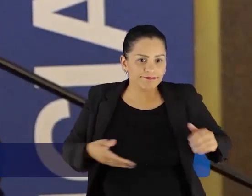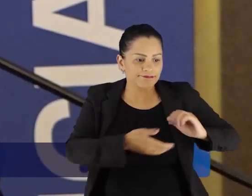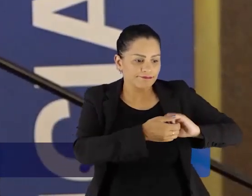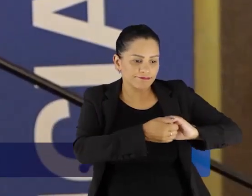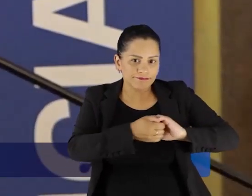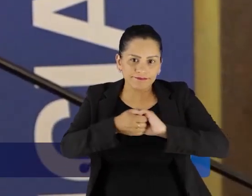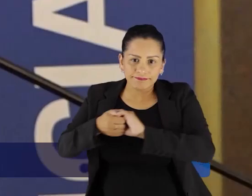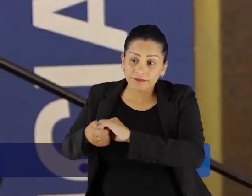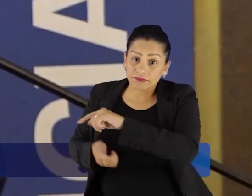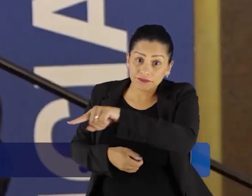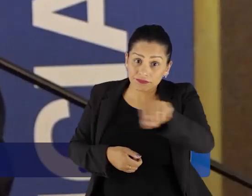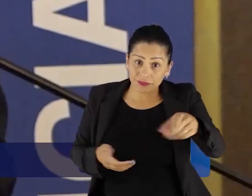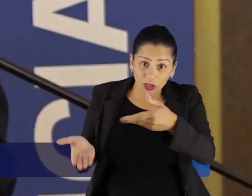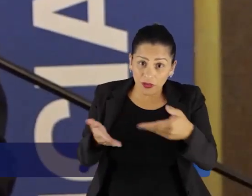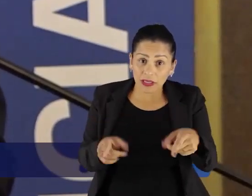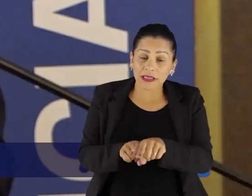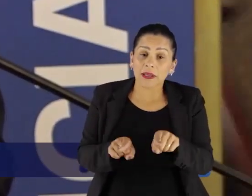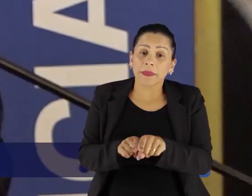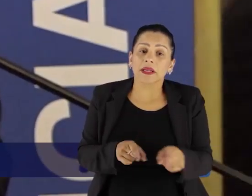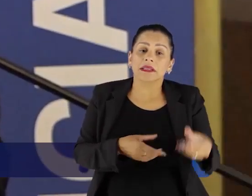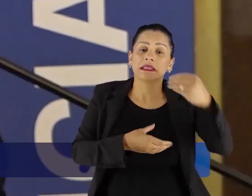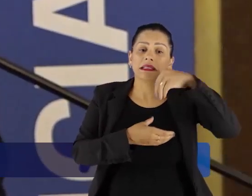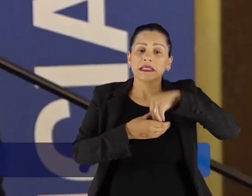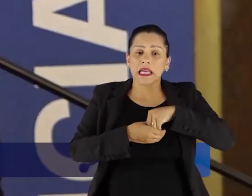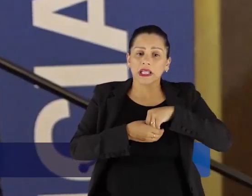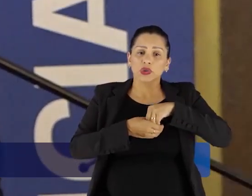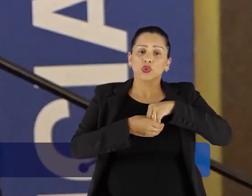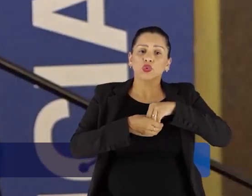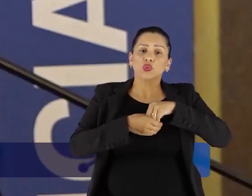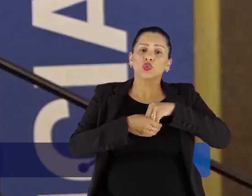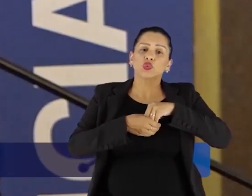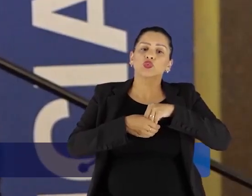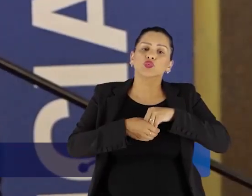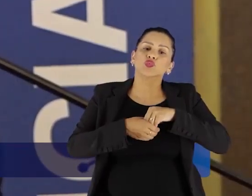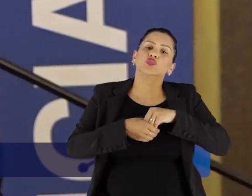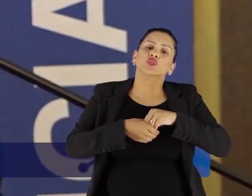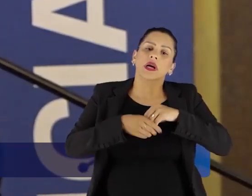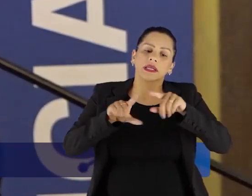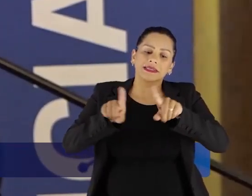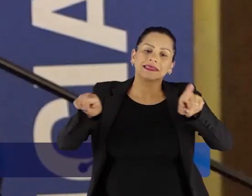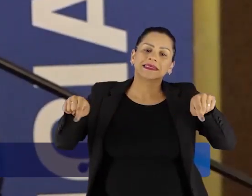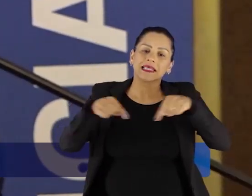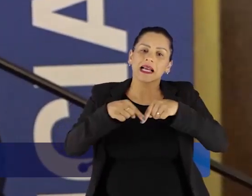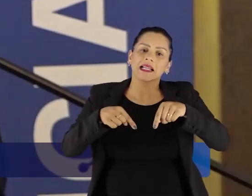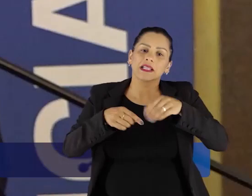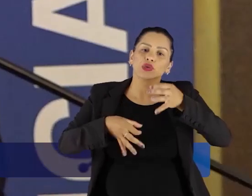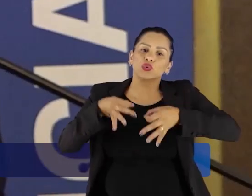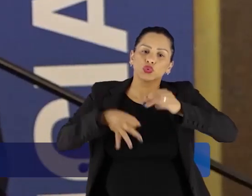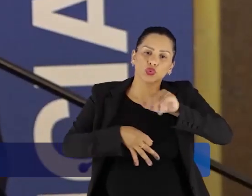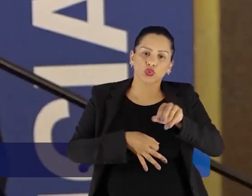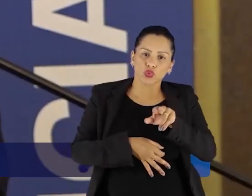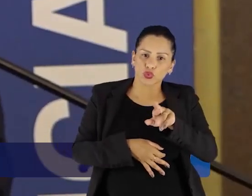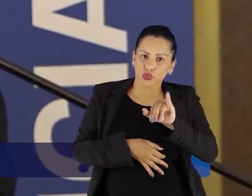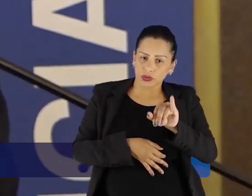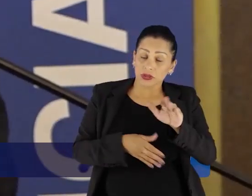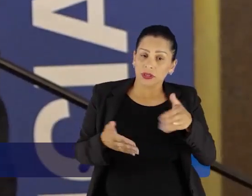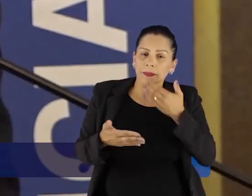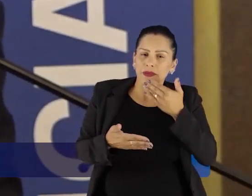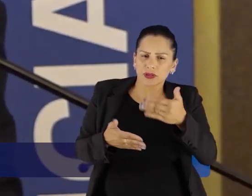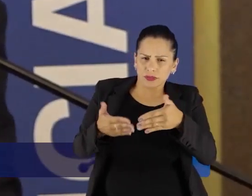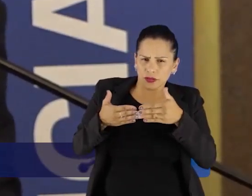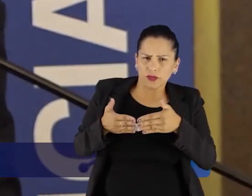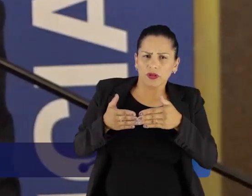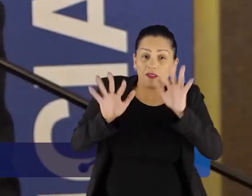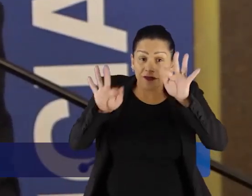após dos Senhores convidados no interior do salão do Júri solicitamos portanto que ao final da solenidade todos os senhores podem uma